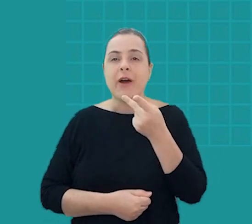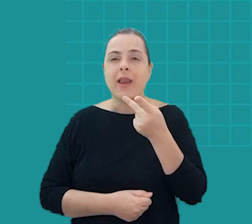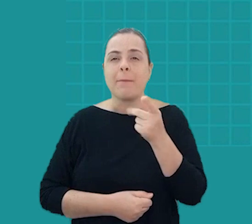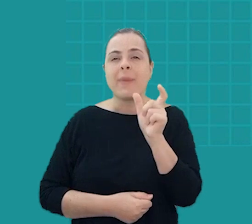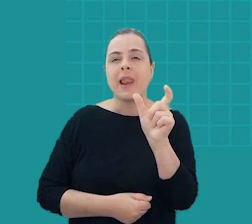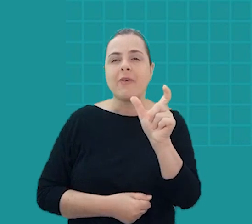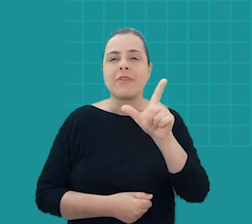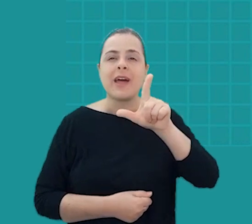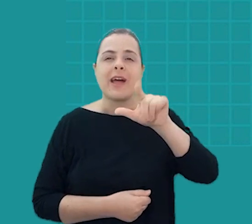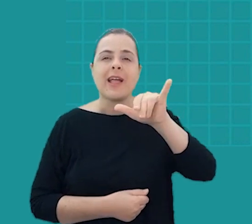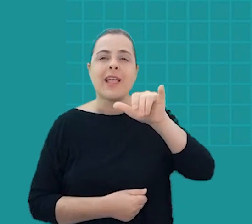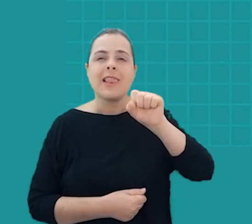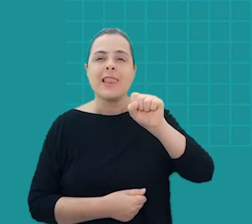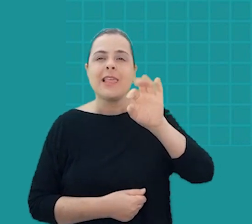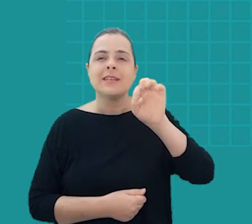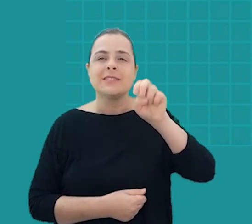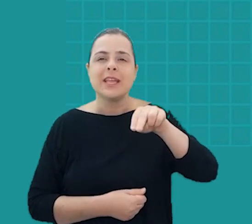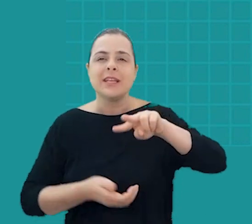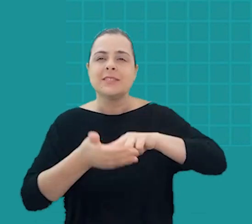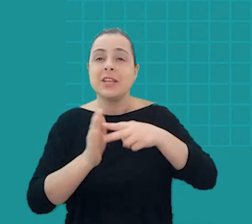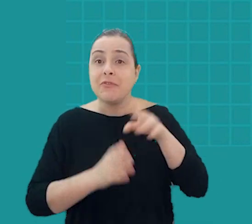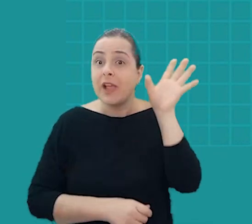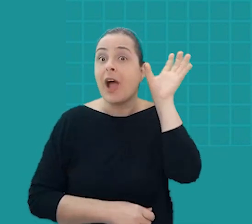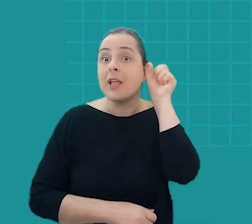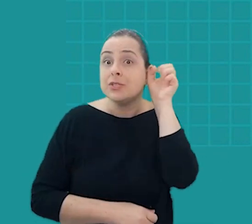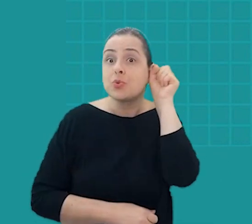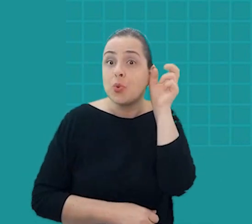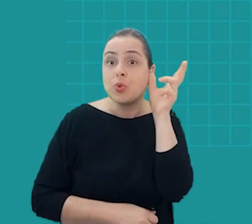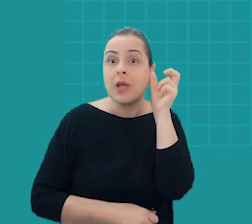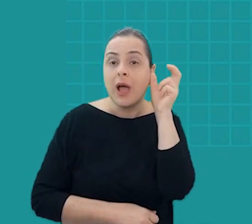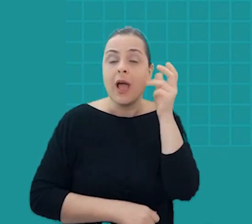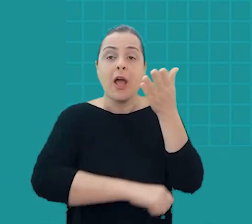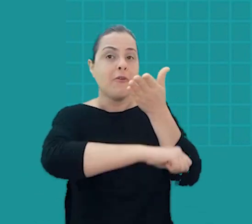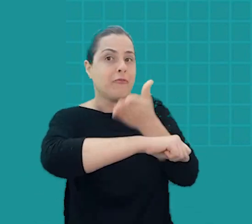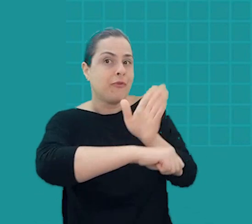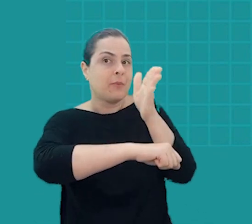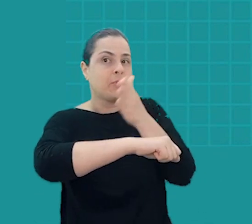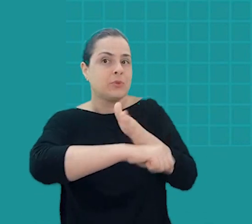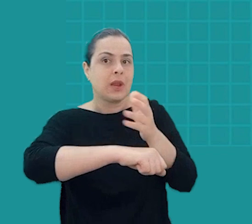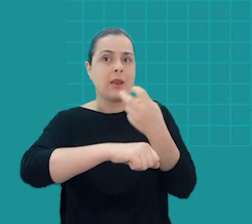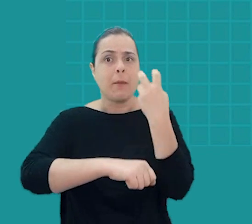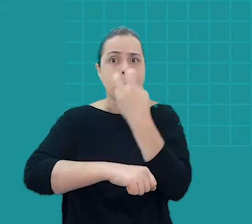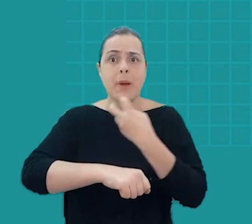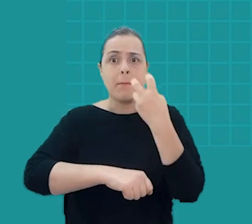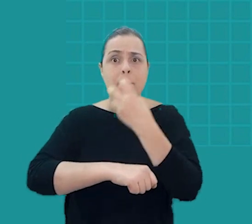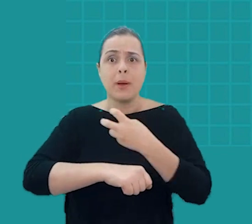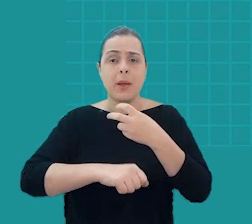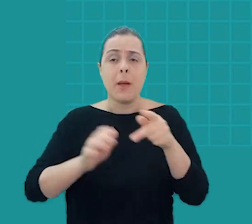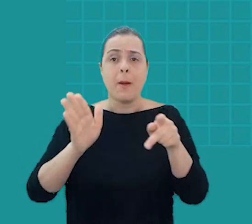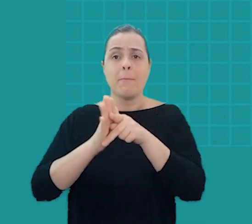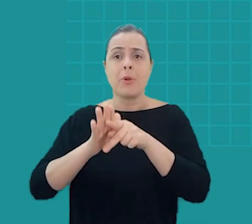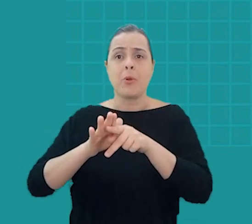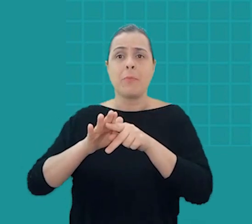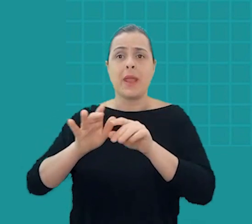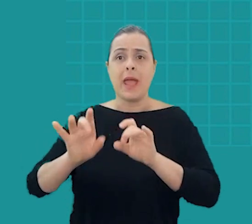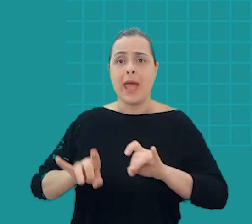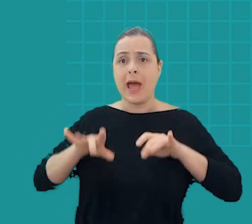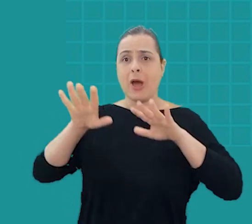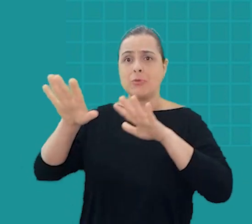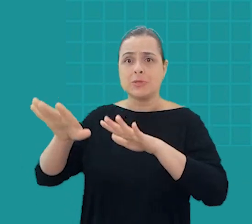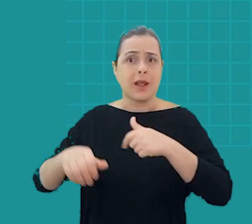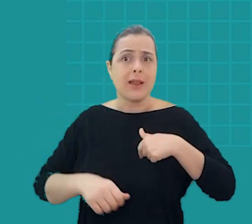escuta. Vamos treinar o sotaque australiano. Opa, professora, mas primeiro, nem escuto o